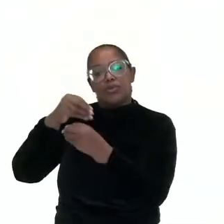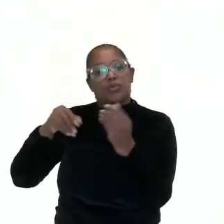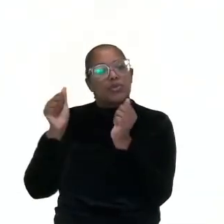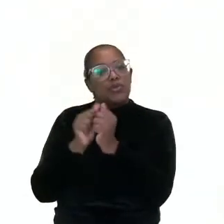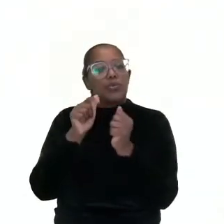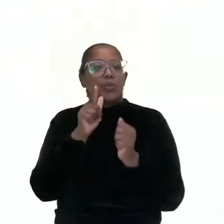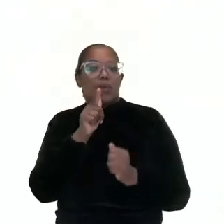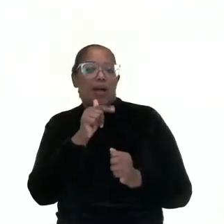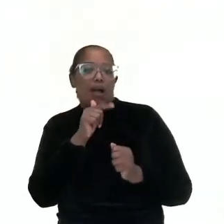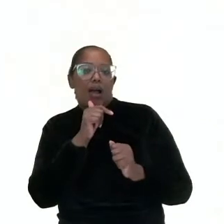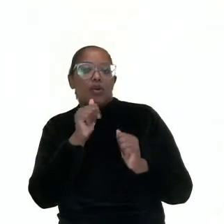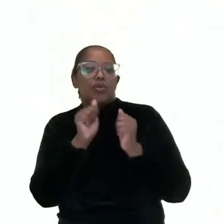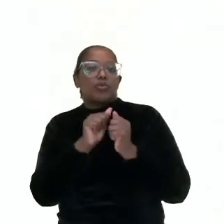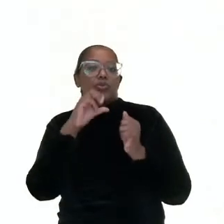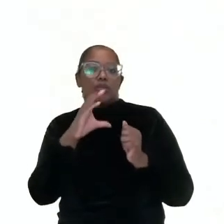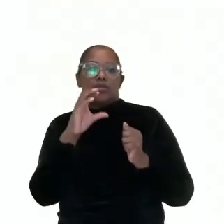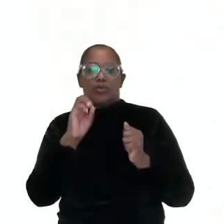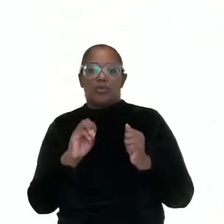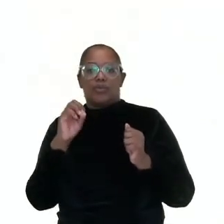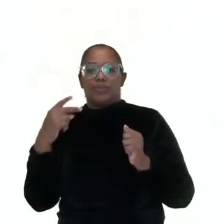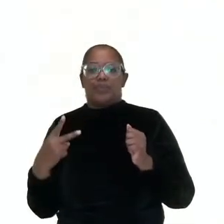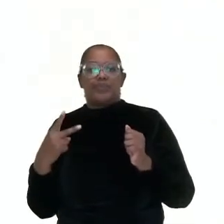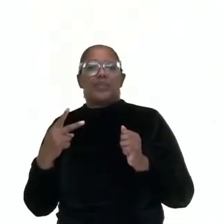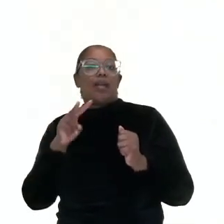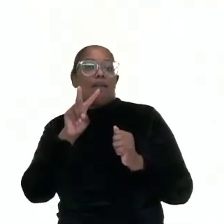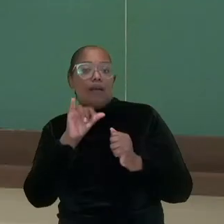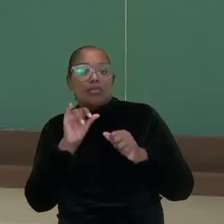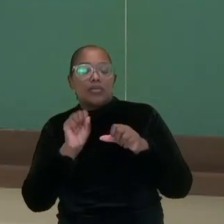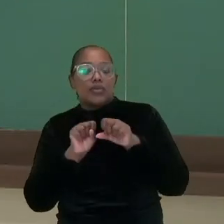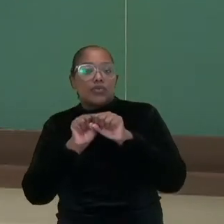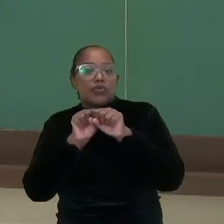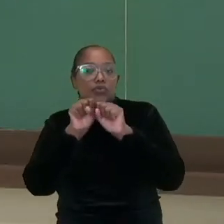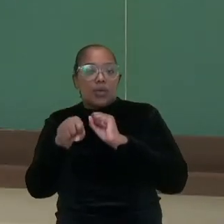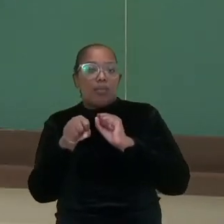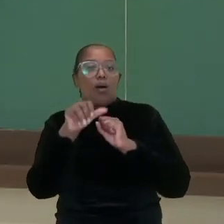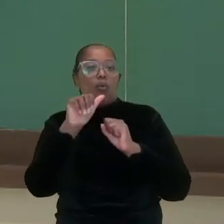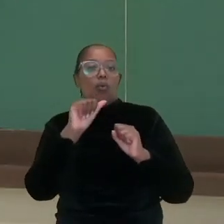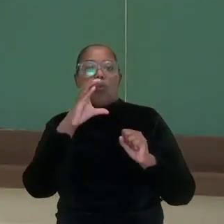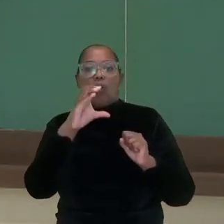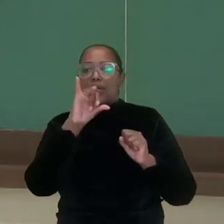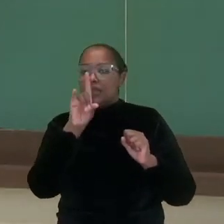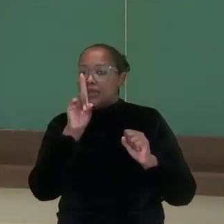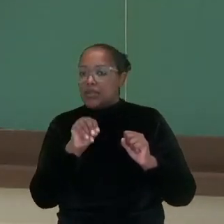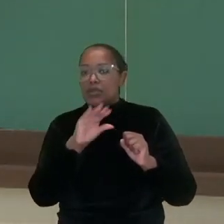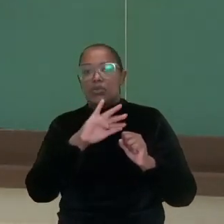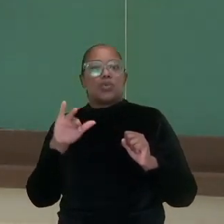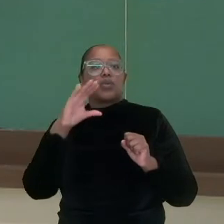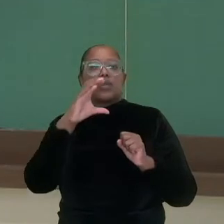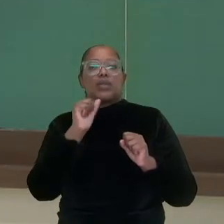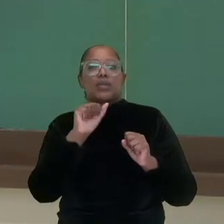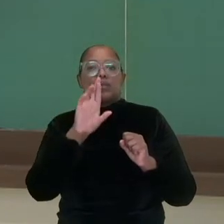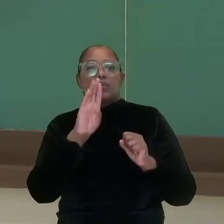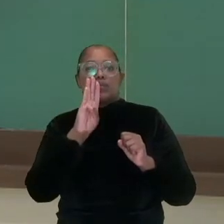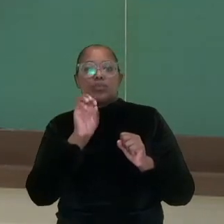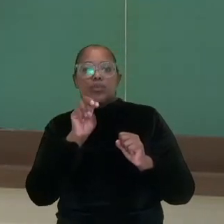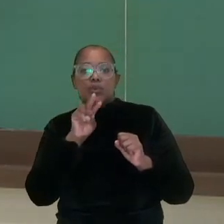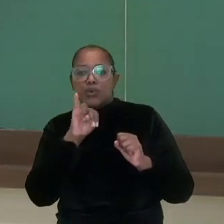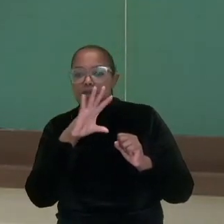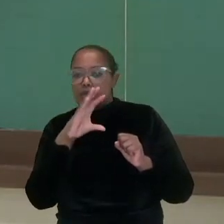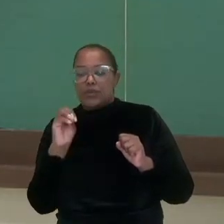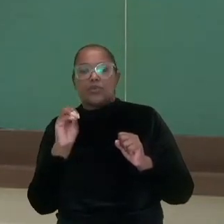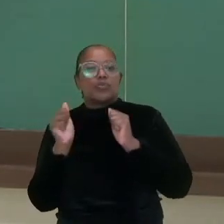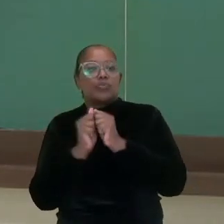na formação dos óxidos, o oxigênio assume o NOx menos 2, o Y para indicar o número de átomos do elemento químico, quantas